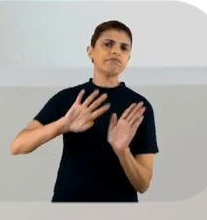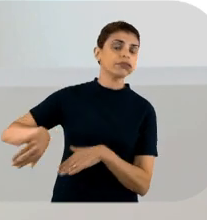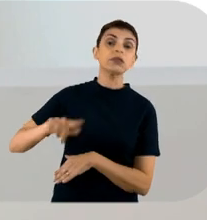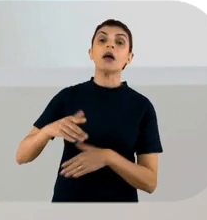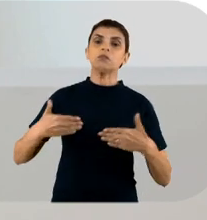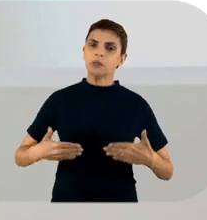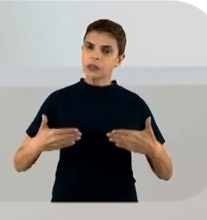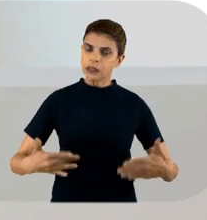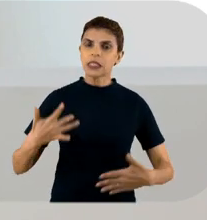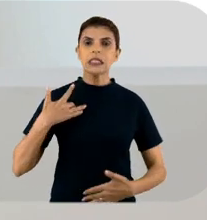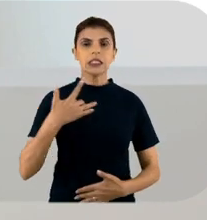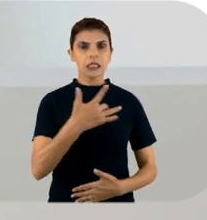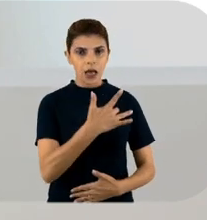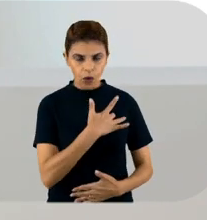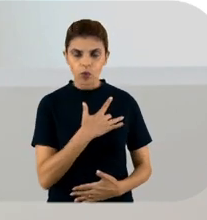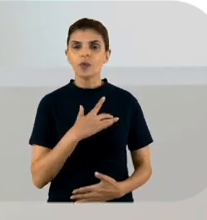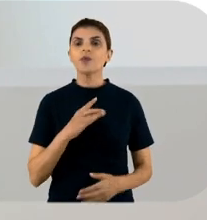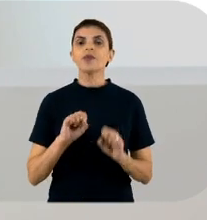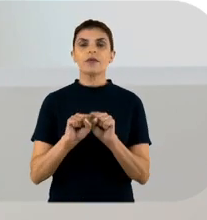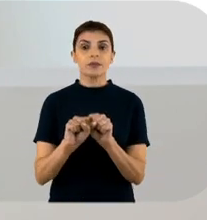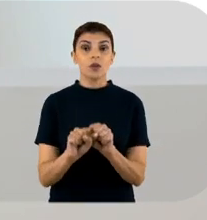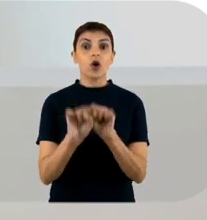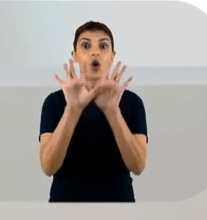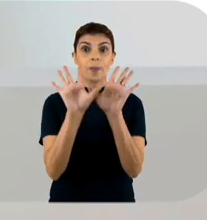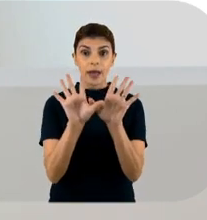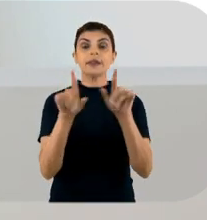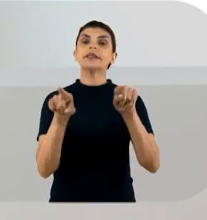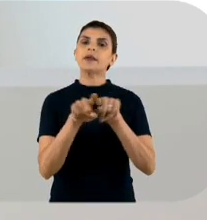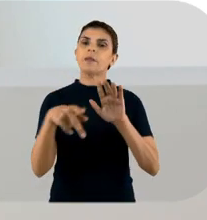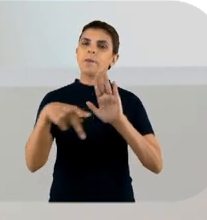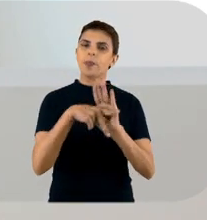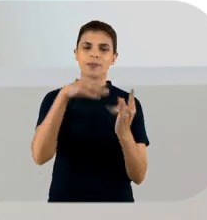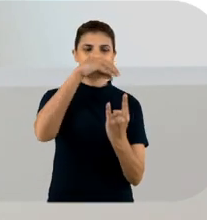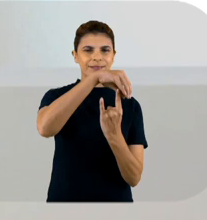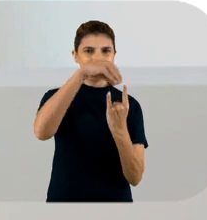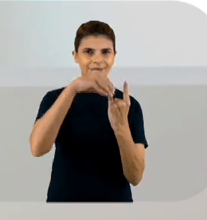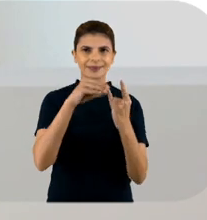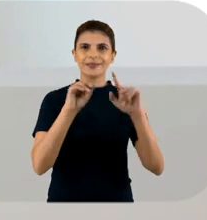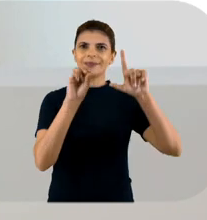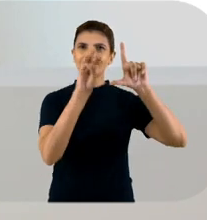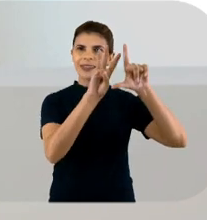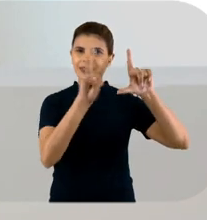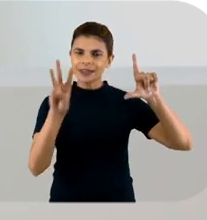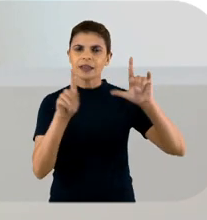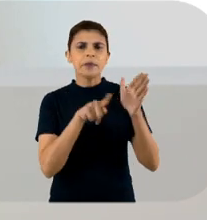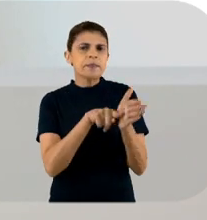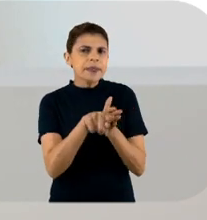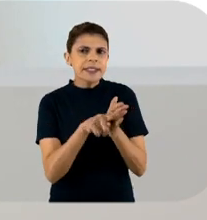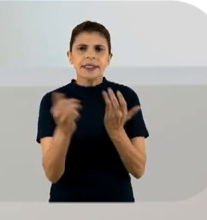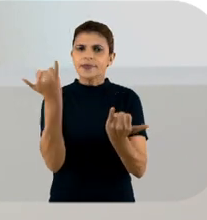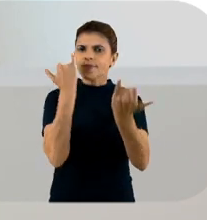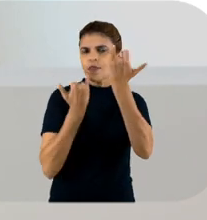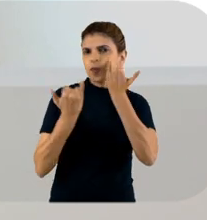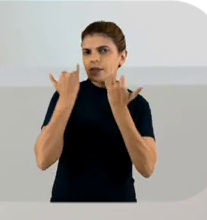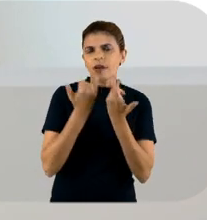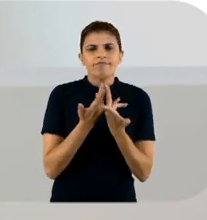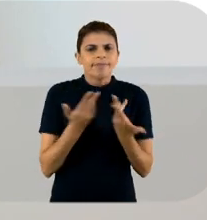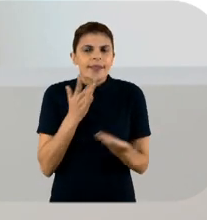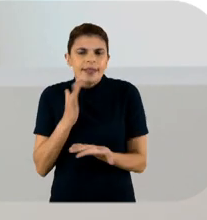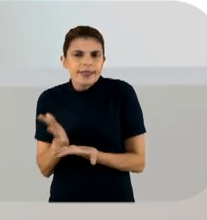Saúde do Brasil da Organização Mundial da Saúde e do site da própria Fiocruz com eh pesquisas